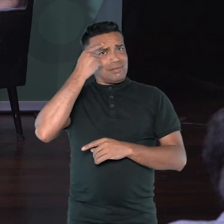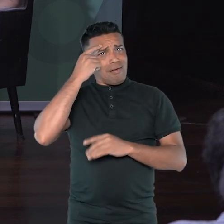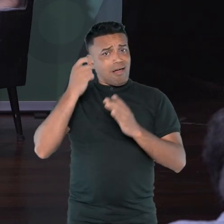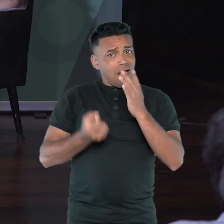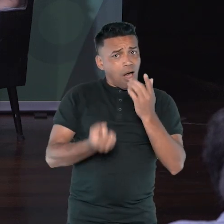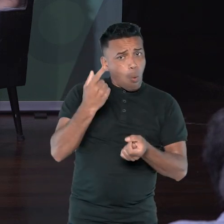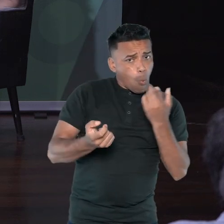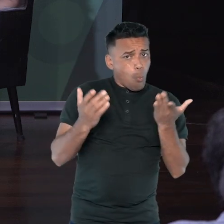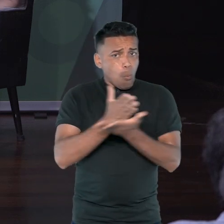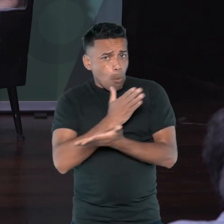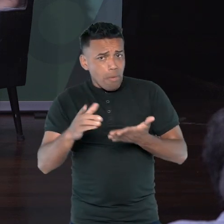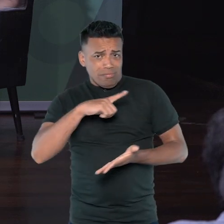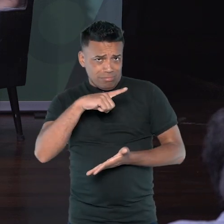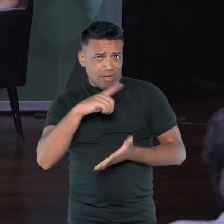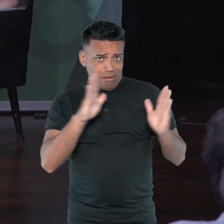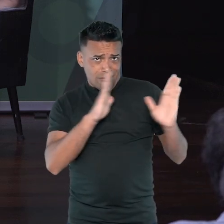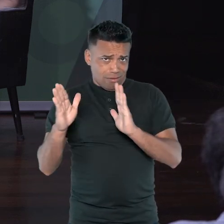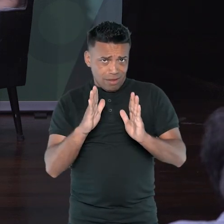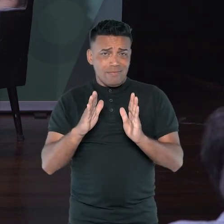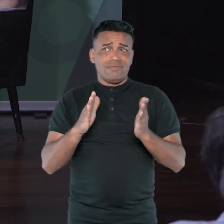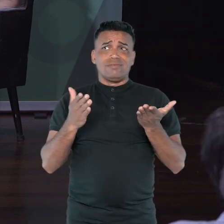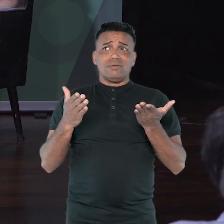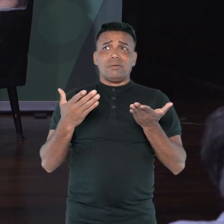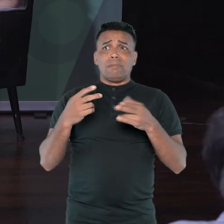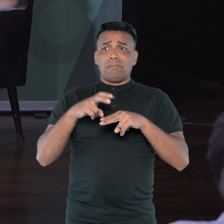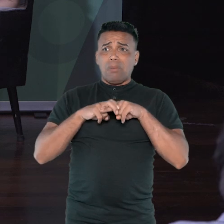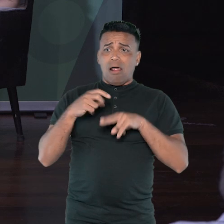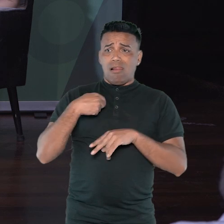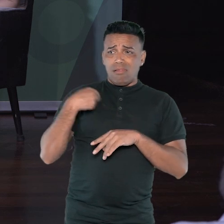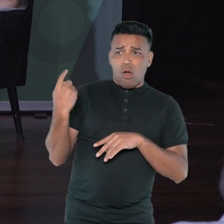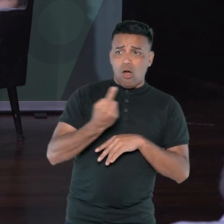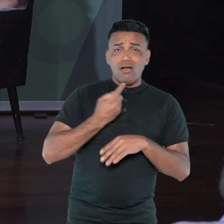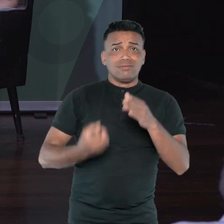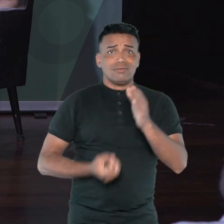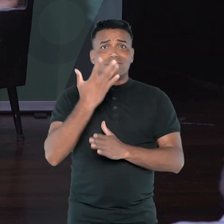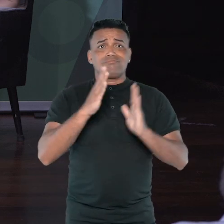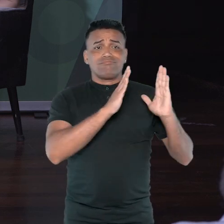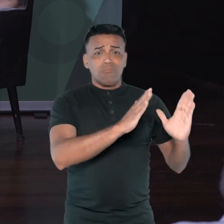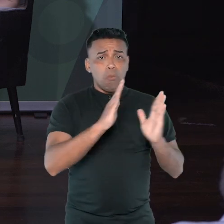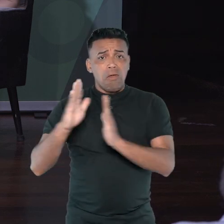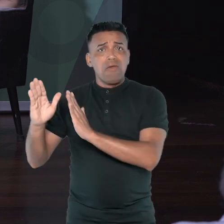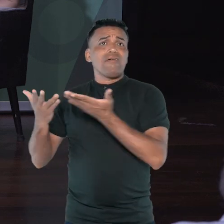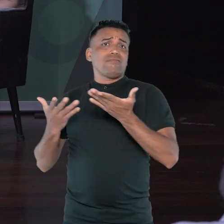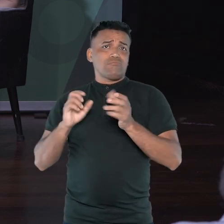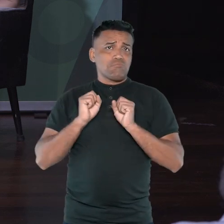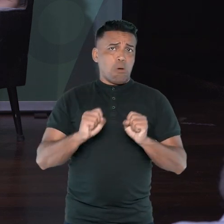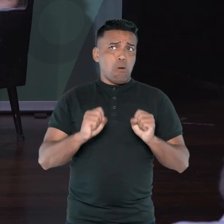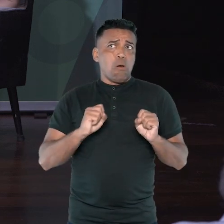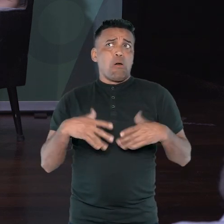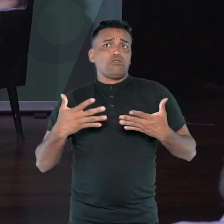momento teve, né, esse apelo todo para a gente criar esses momentos assim, que algo pode